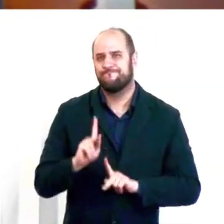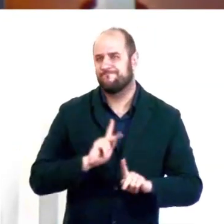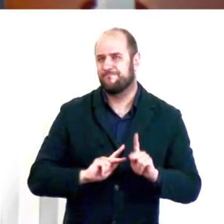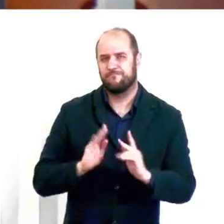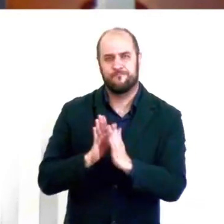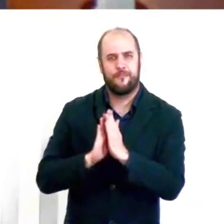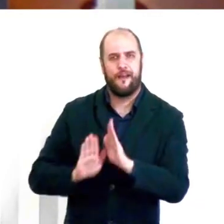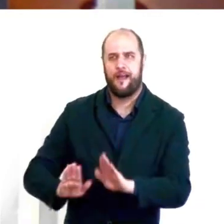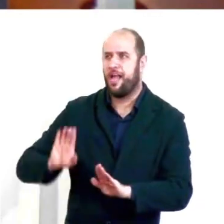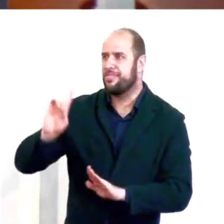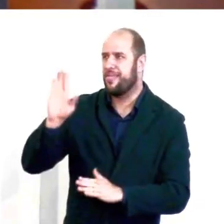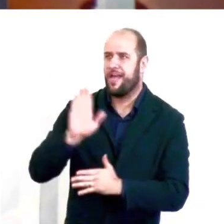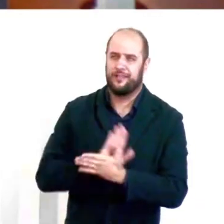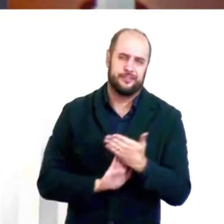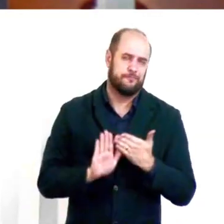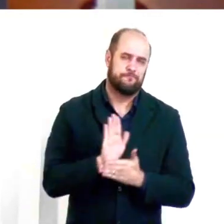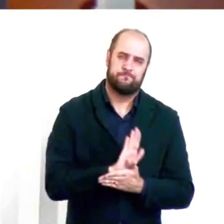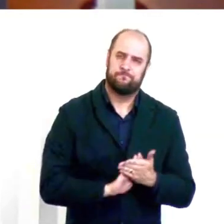a Deus.